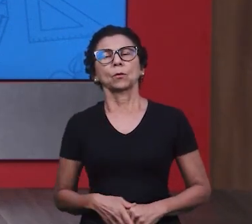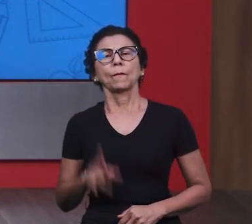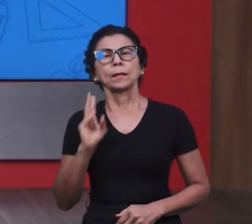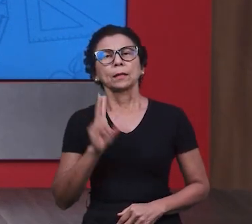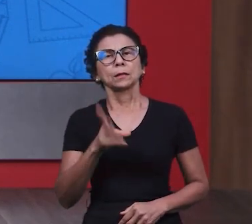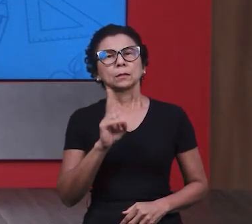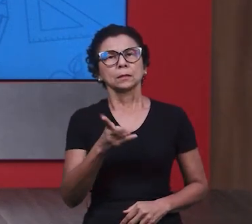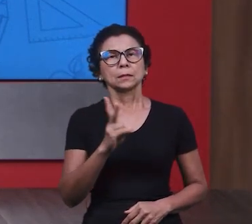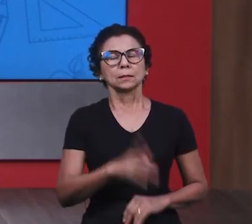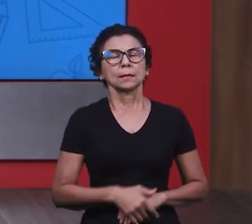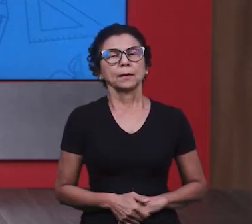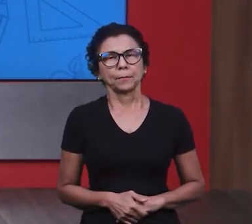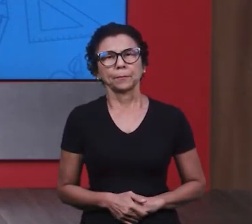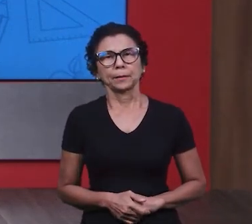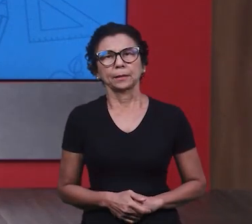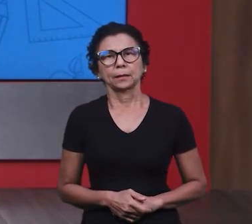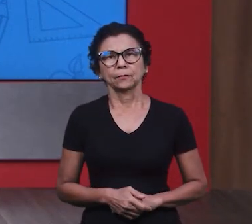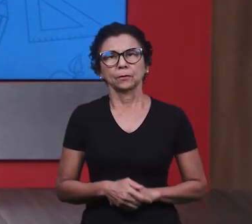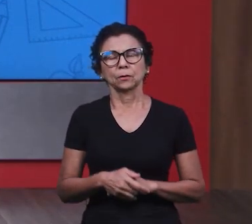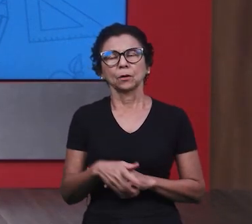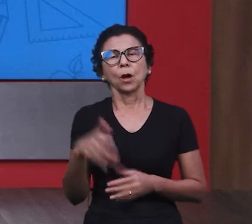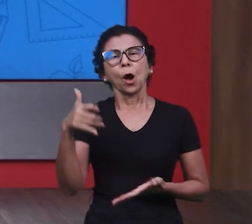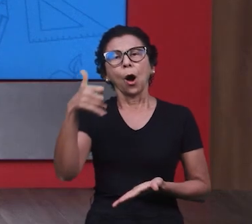que se falar em óleo,